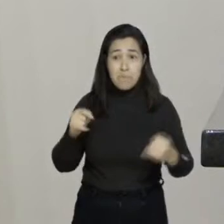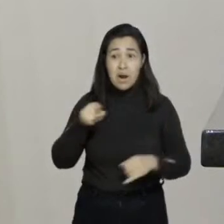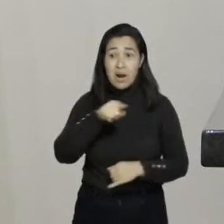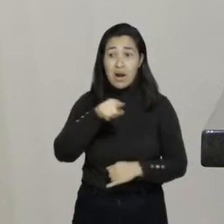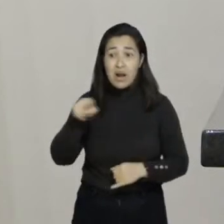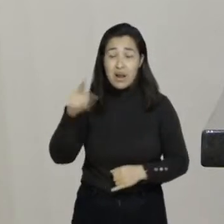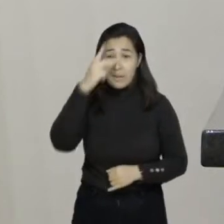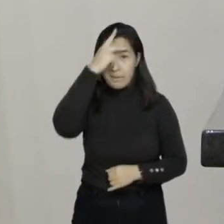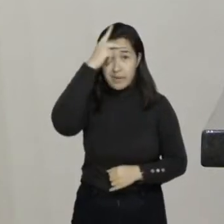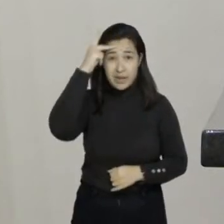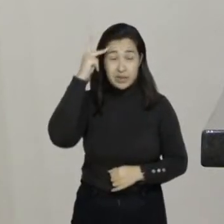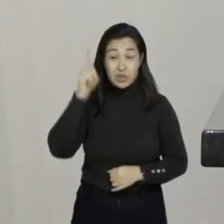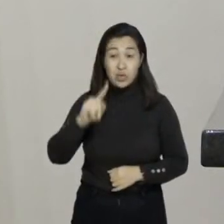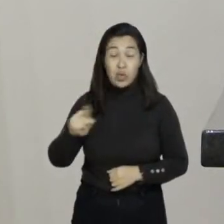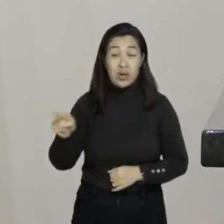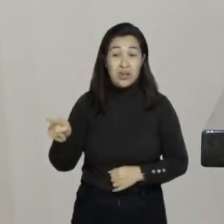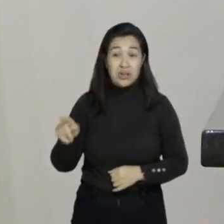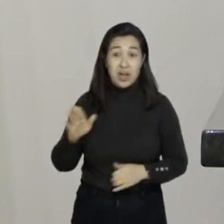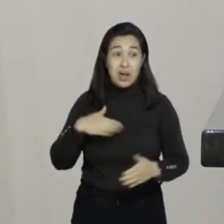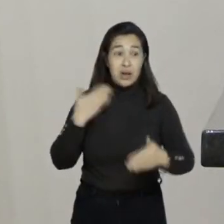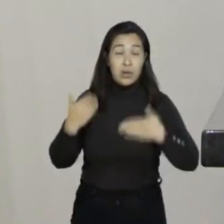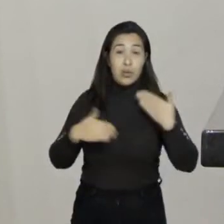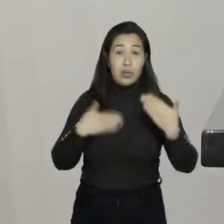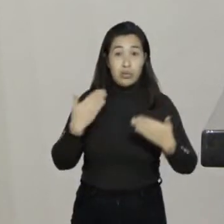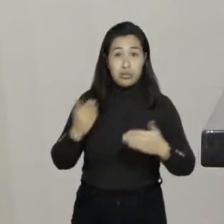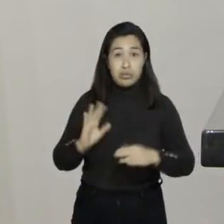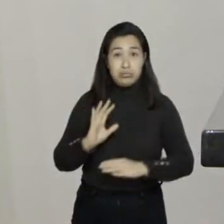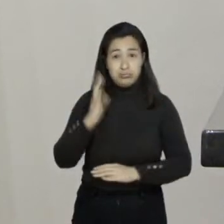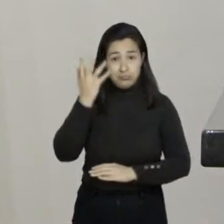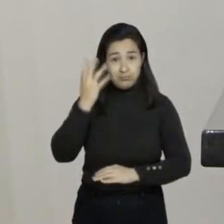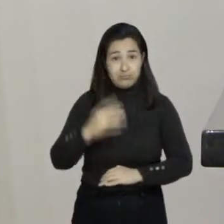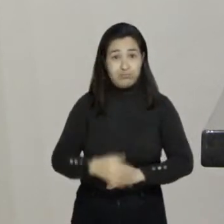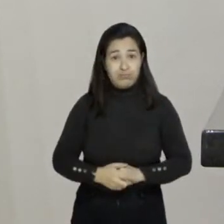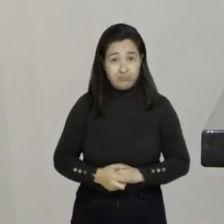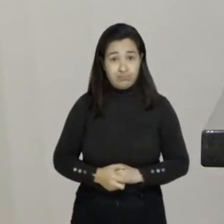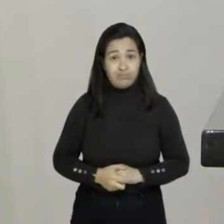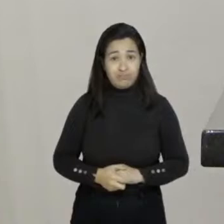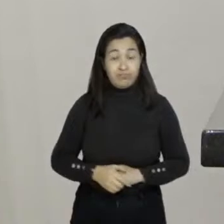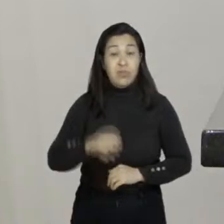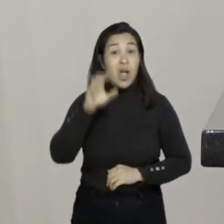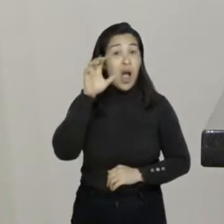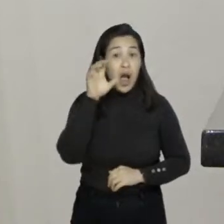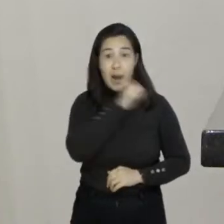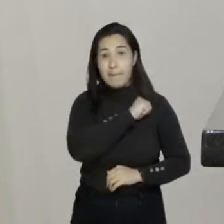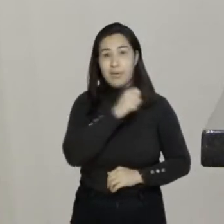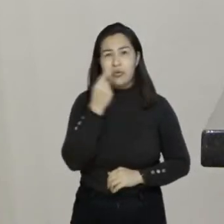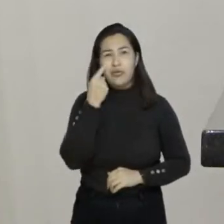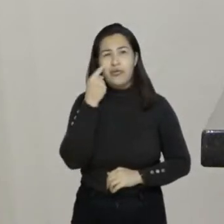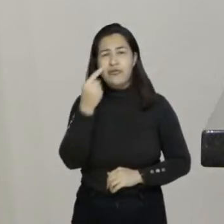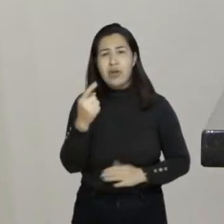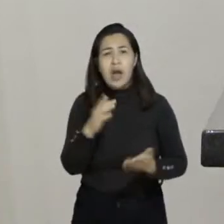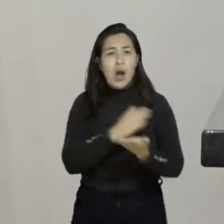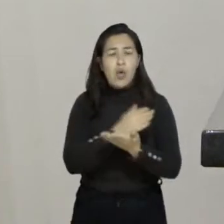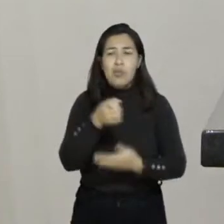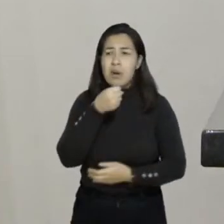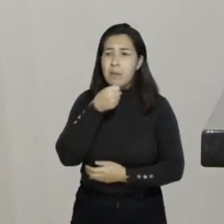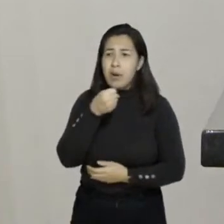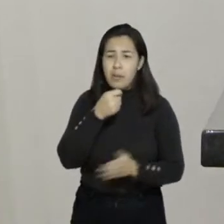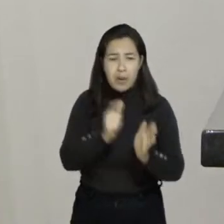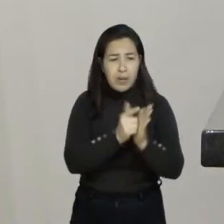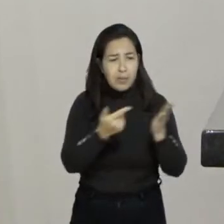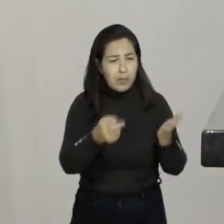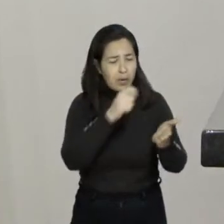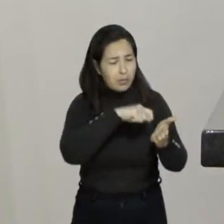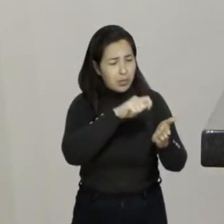em choque com o que aconteceu e rapidamente vendo algumas das reportagens que estão sendo feitas